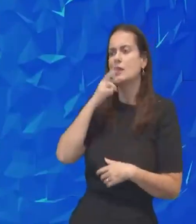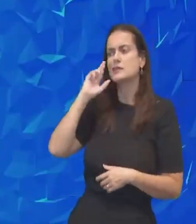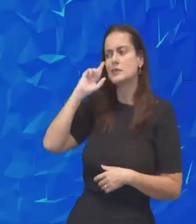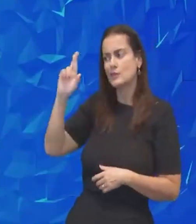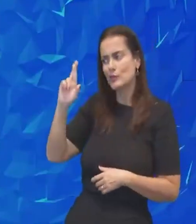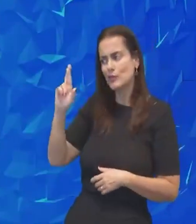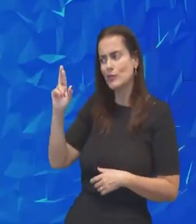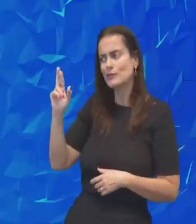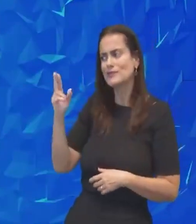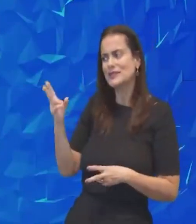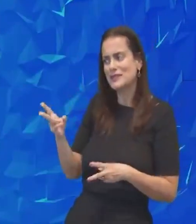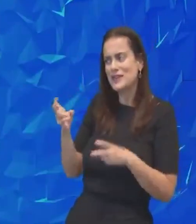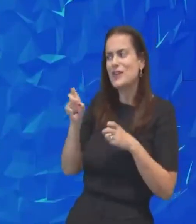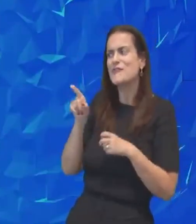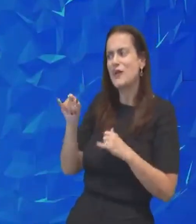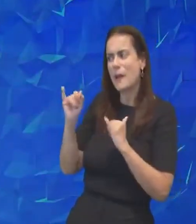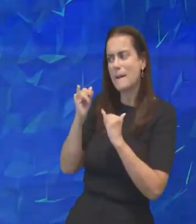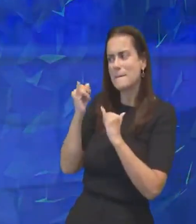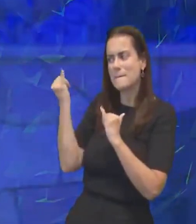és profeta.